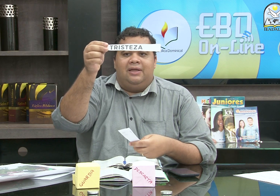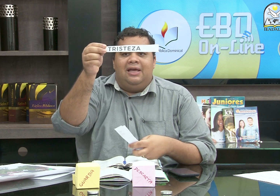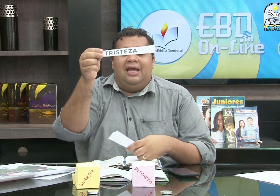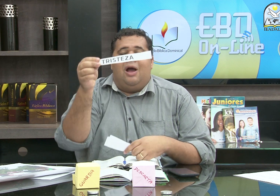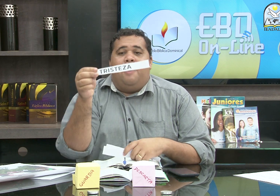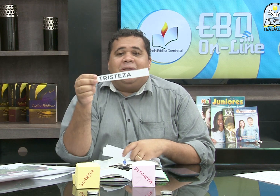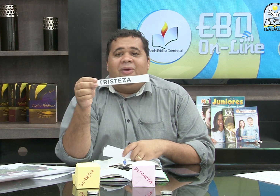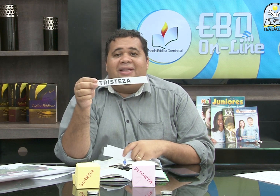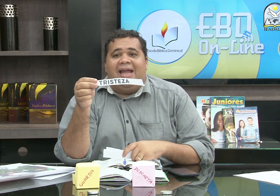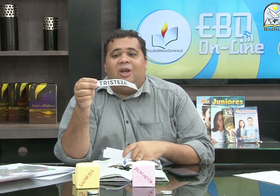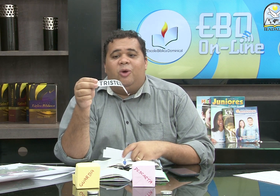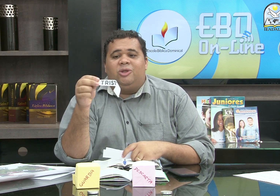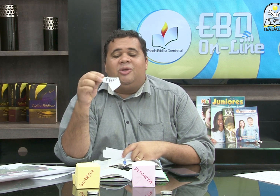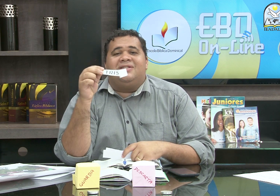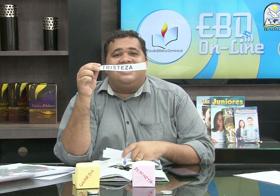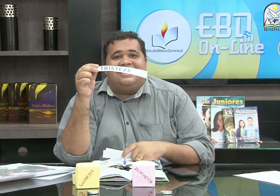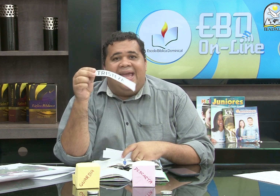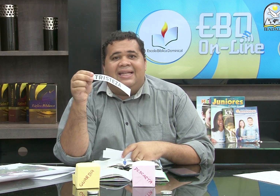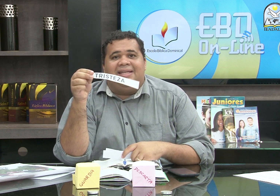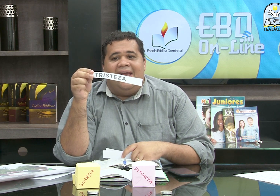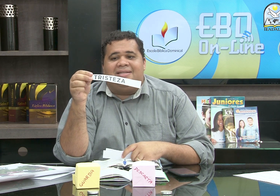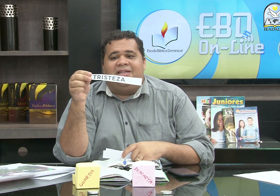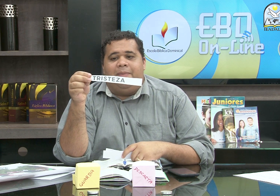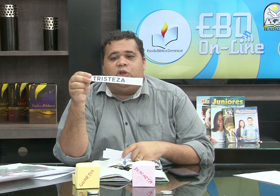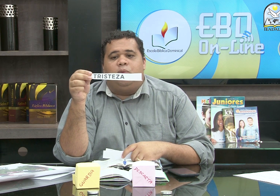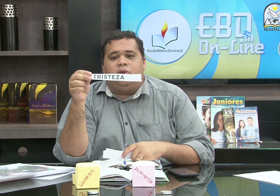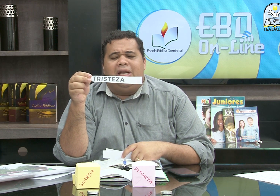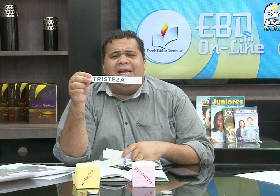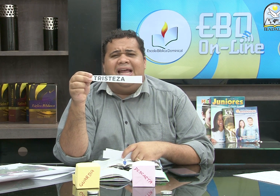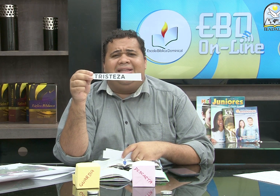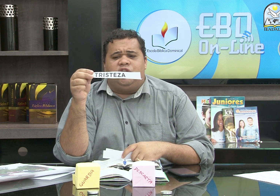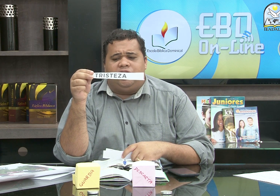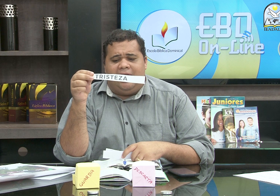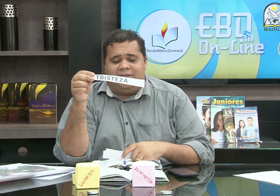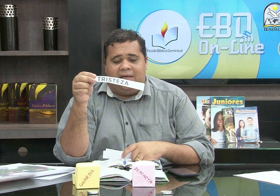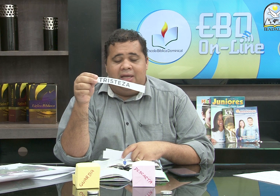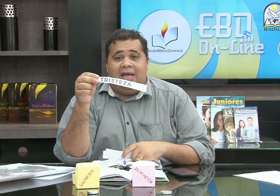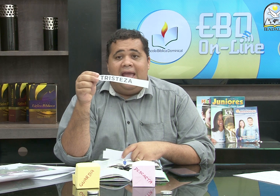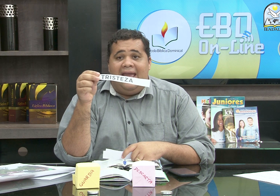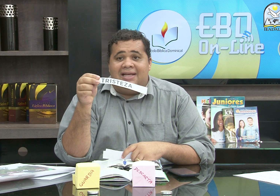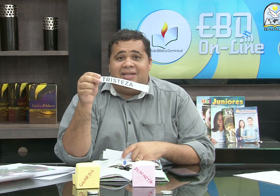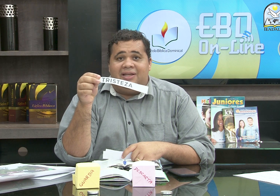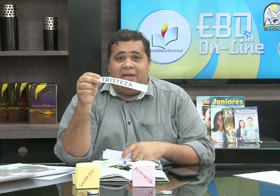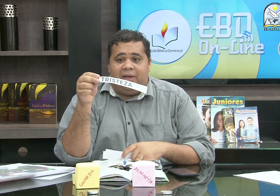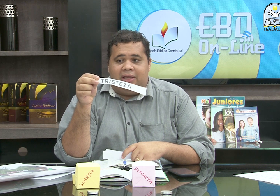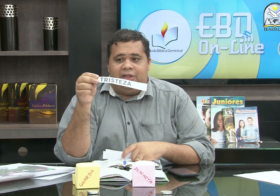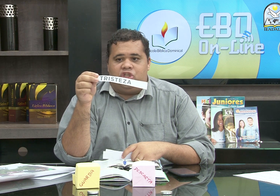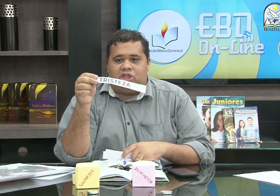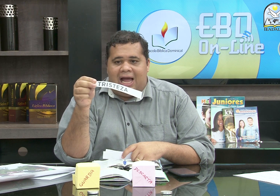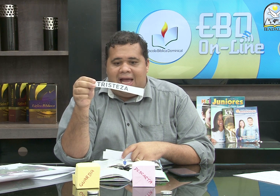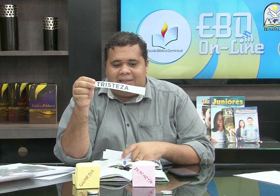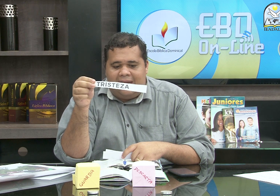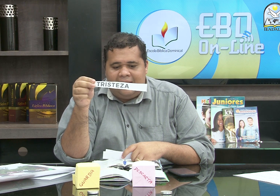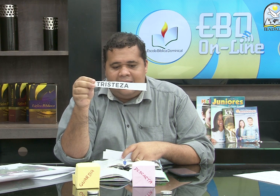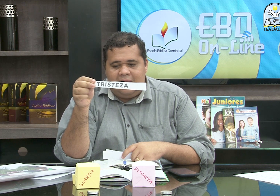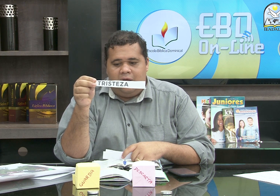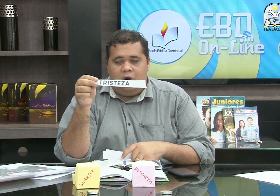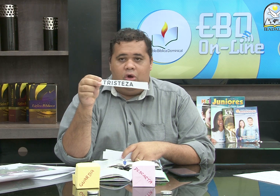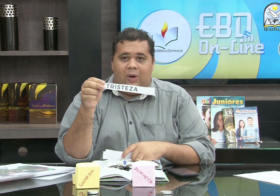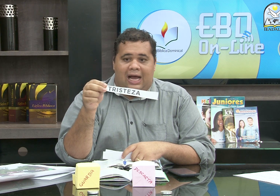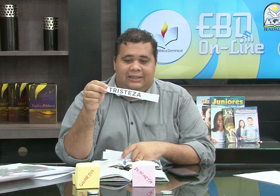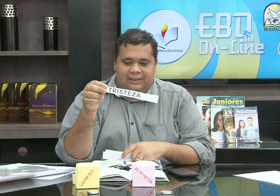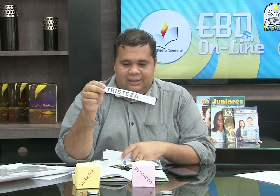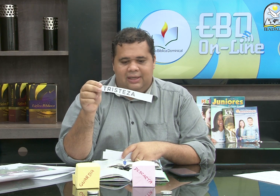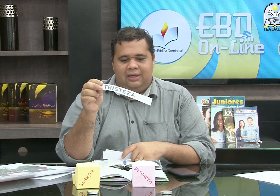tristeza uma pessoa que tá em luto sente esse sentimento muito grande é a tristeza esse sentimento aqui descarta